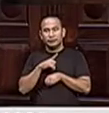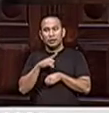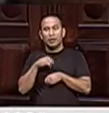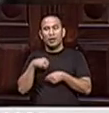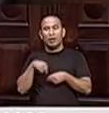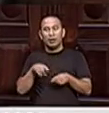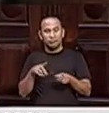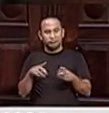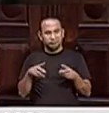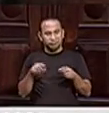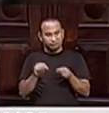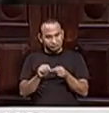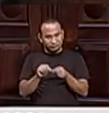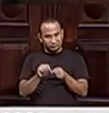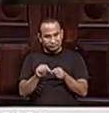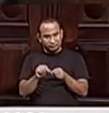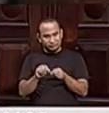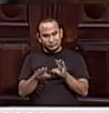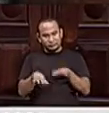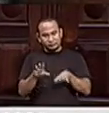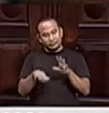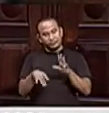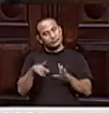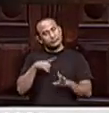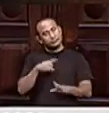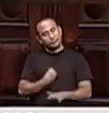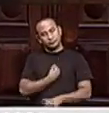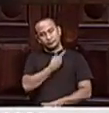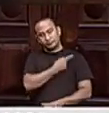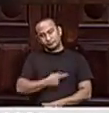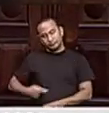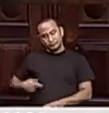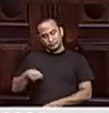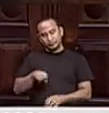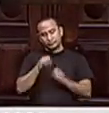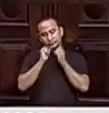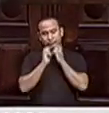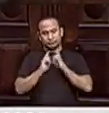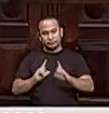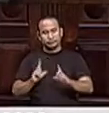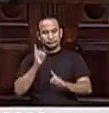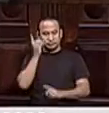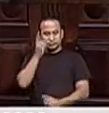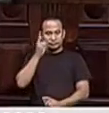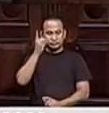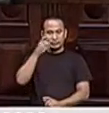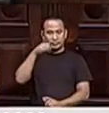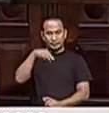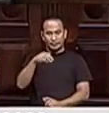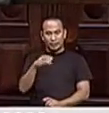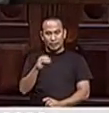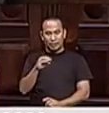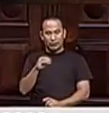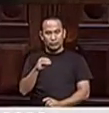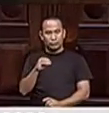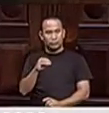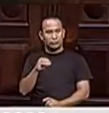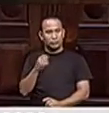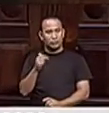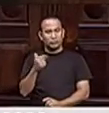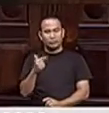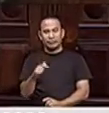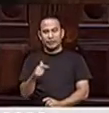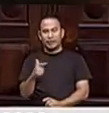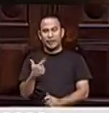cumprida. Talvez se estivesse presidindo esta casa o deputado Marcos Maia, ele não